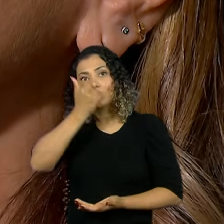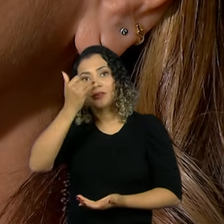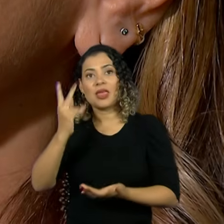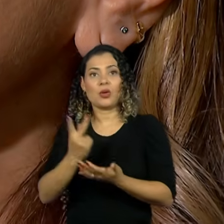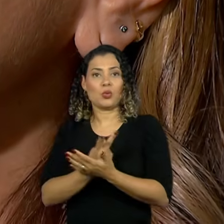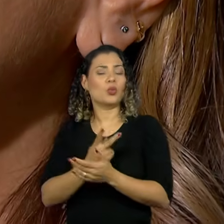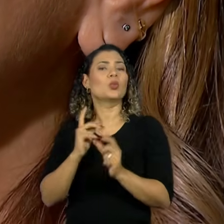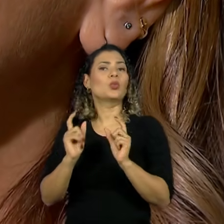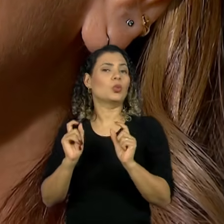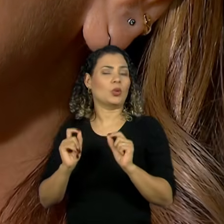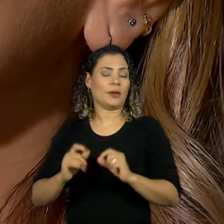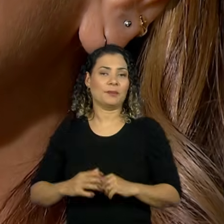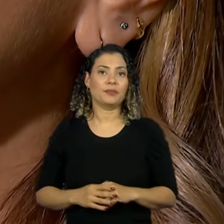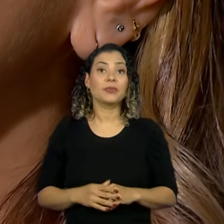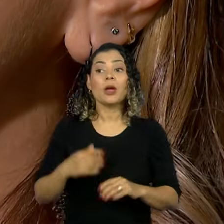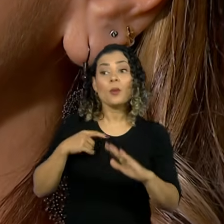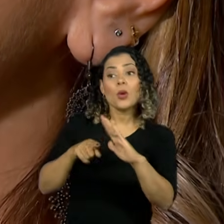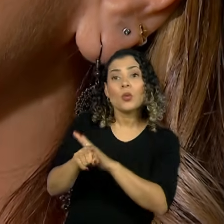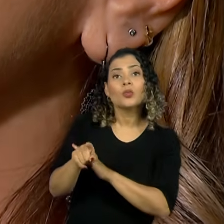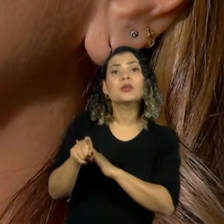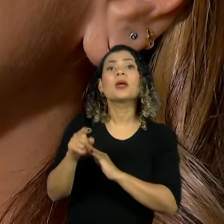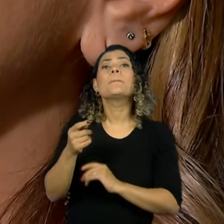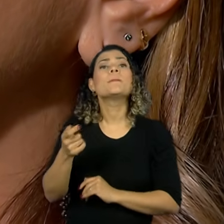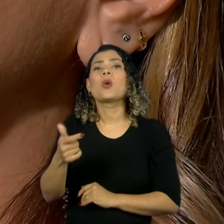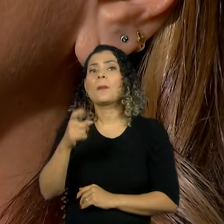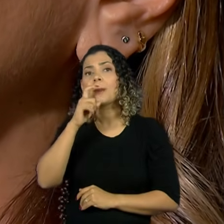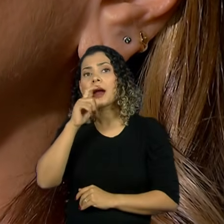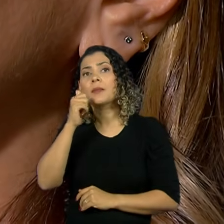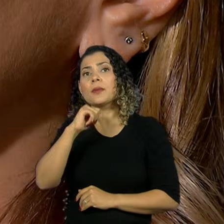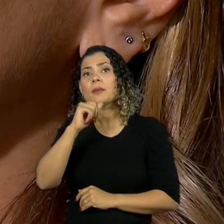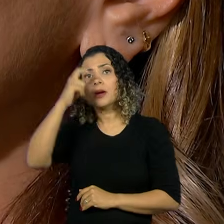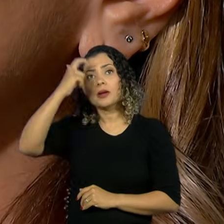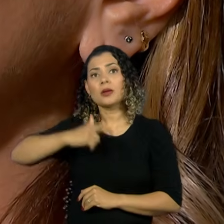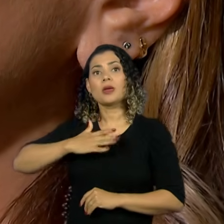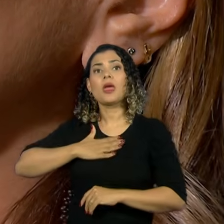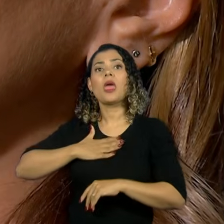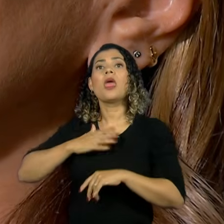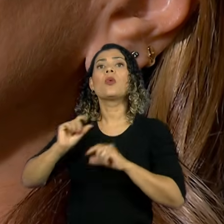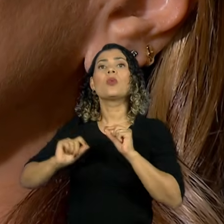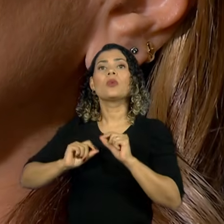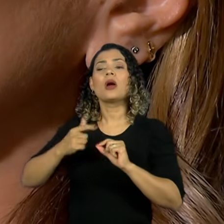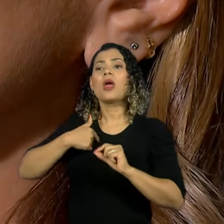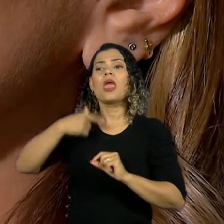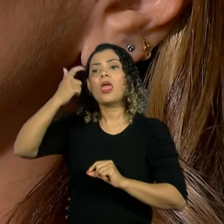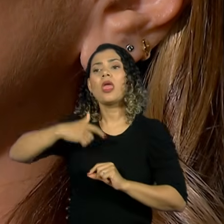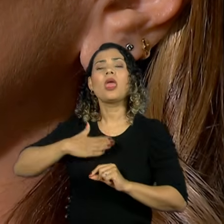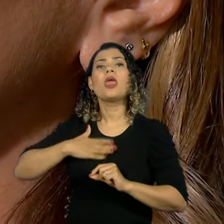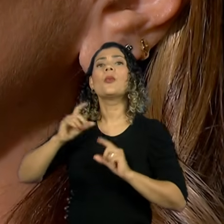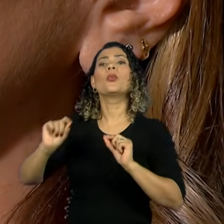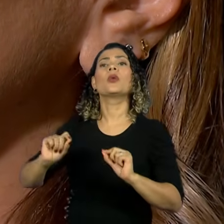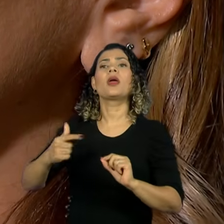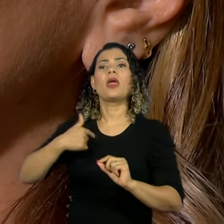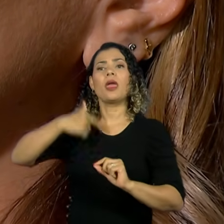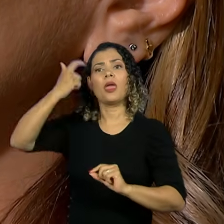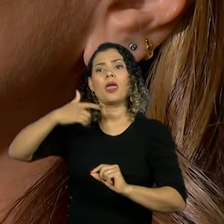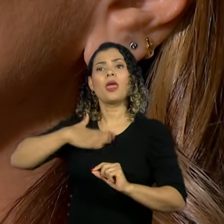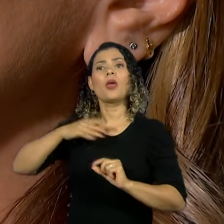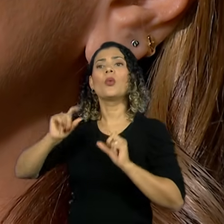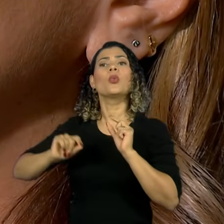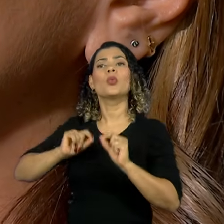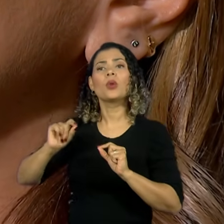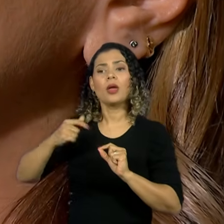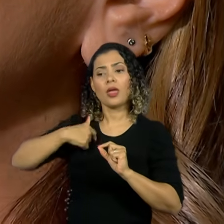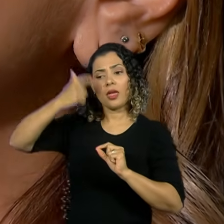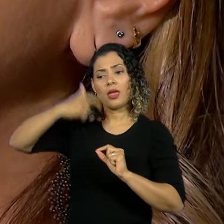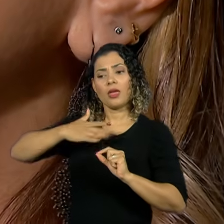cometi. Eu perguntei muito pouco para os meus pais sobre quem eu era, antes de eu me lembrar quem eu sou. Sei.